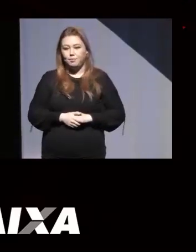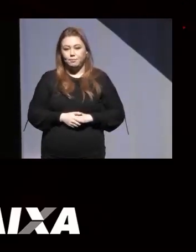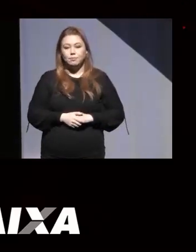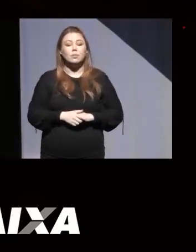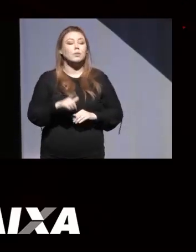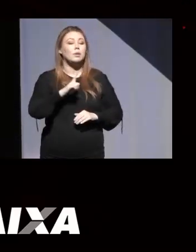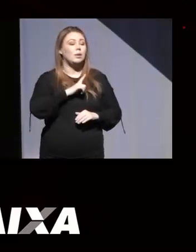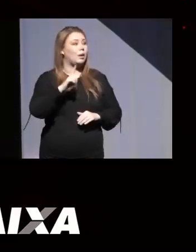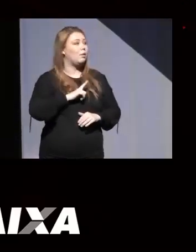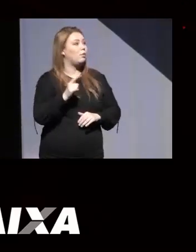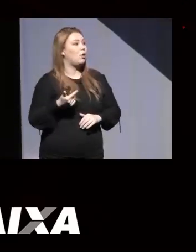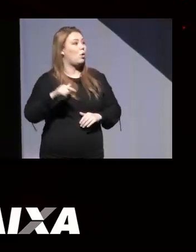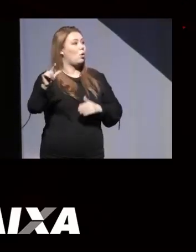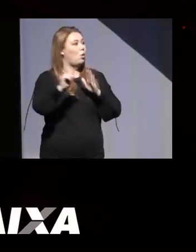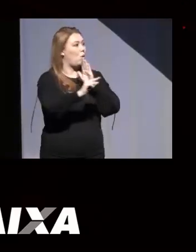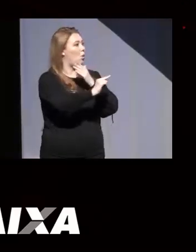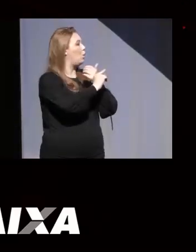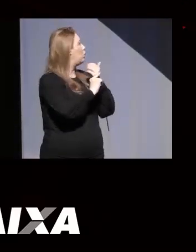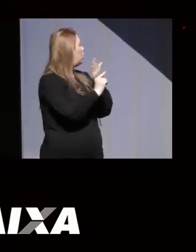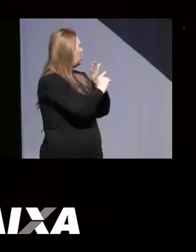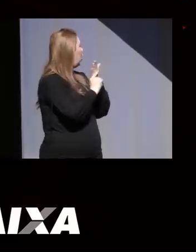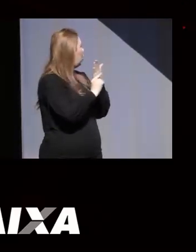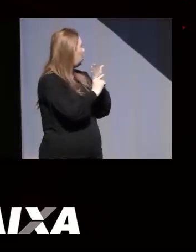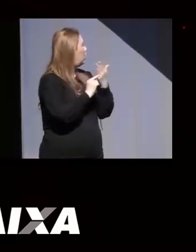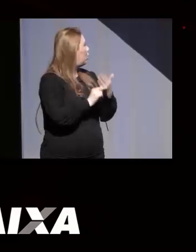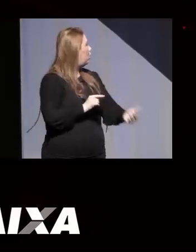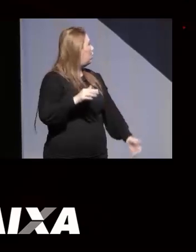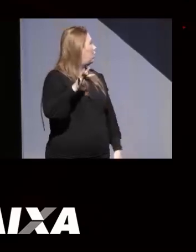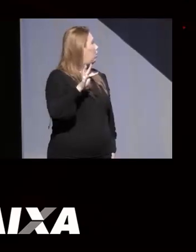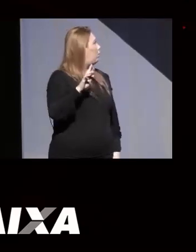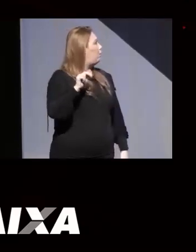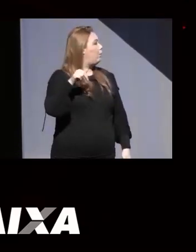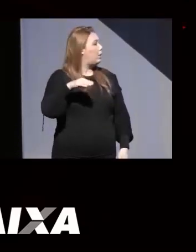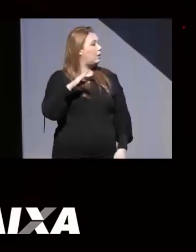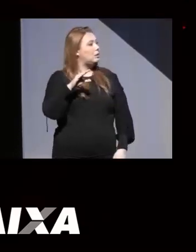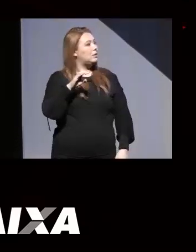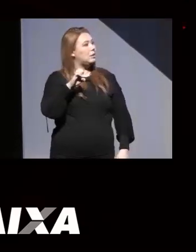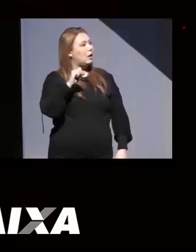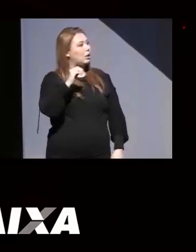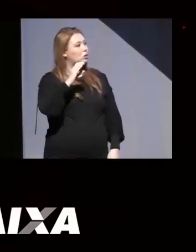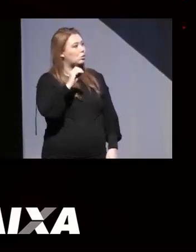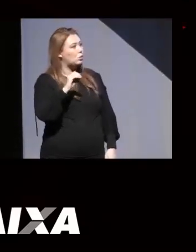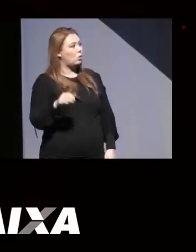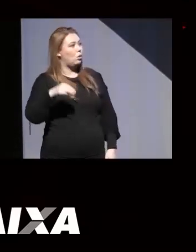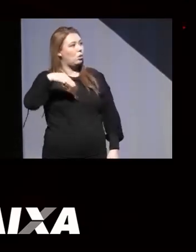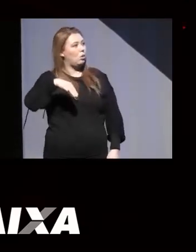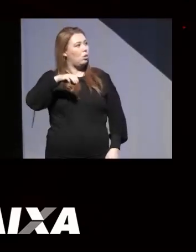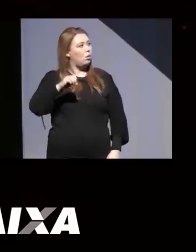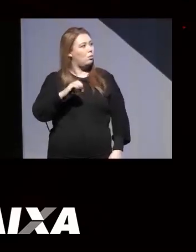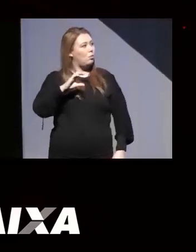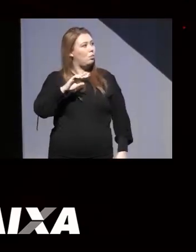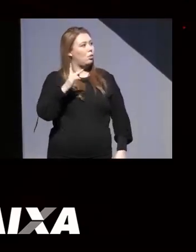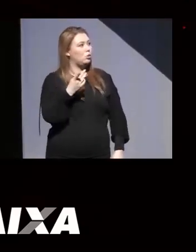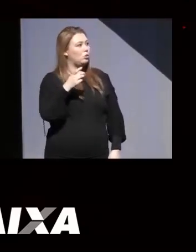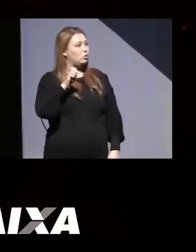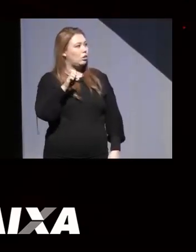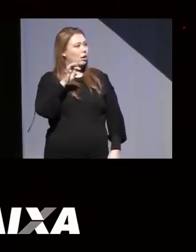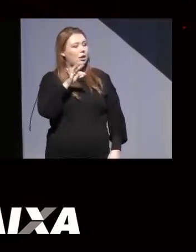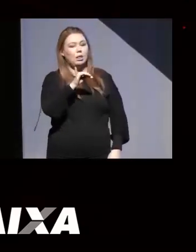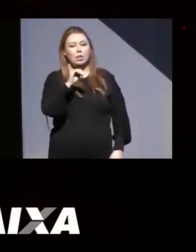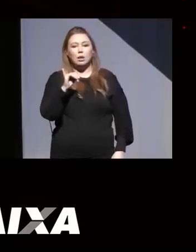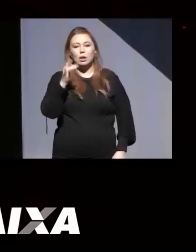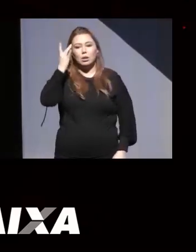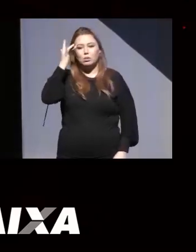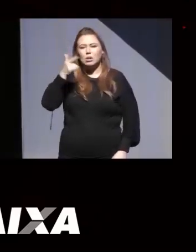a um outro autor de nome Francesco Moschetti. Eu não sei se o Marçal já falou aqui